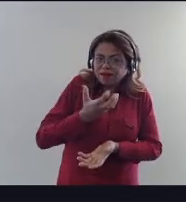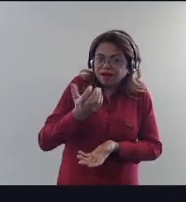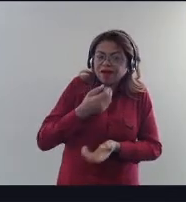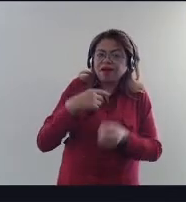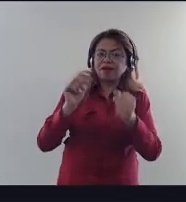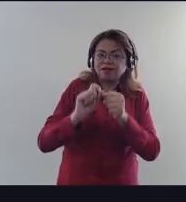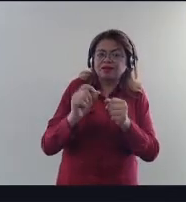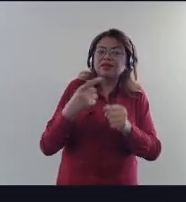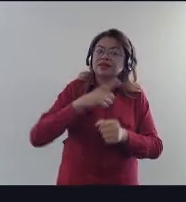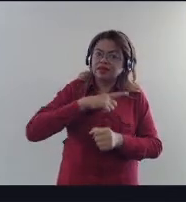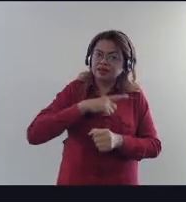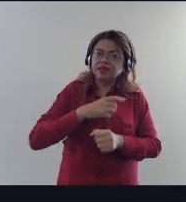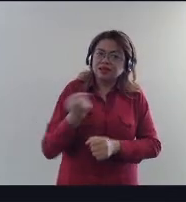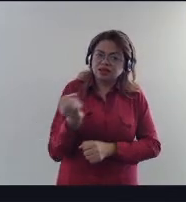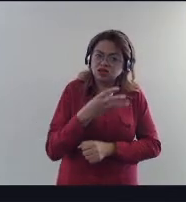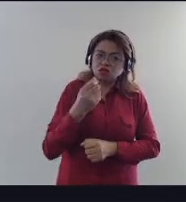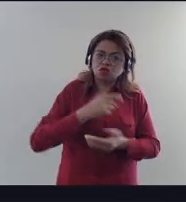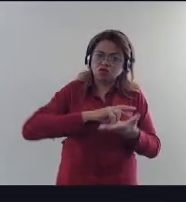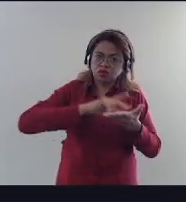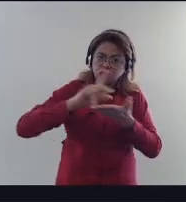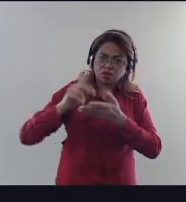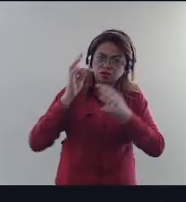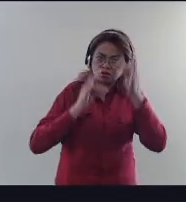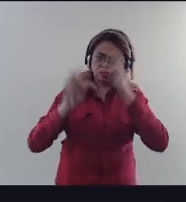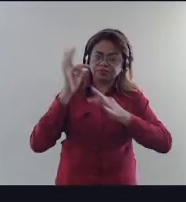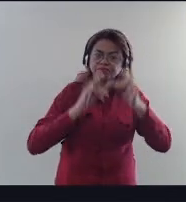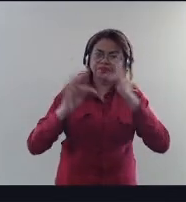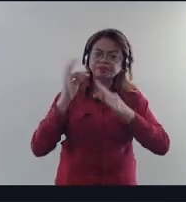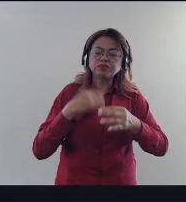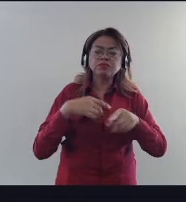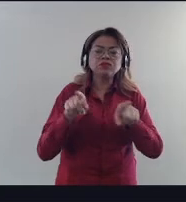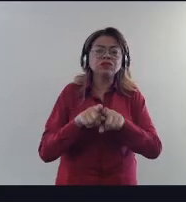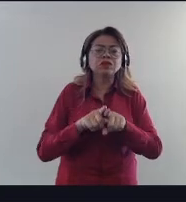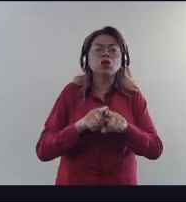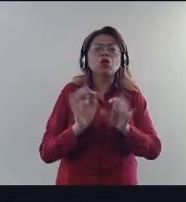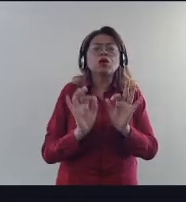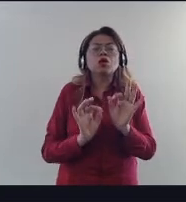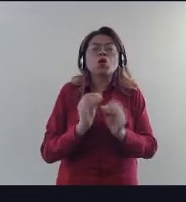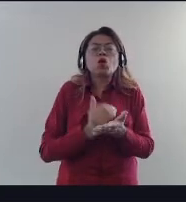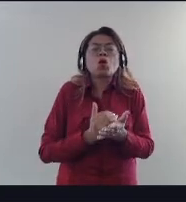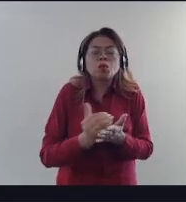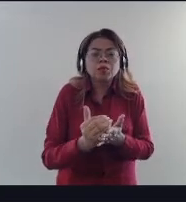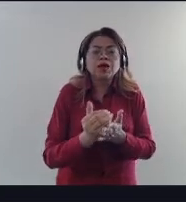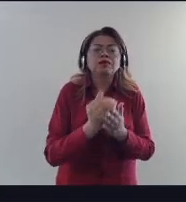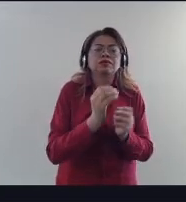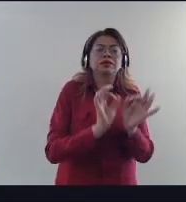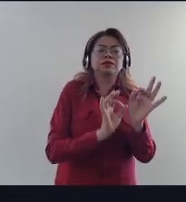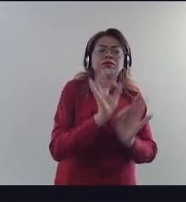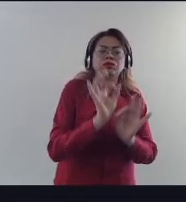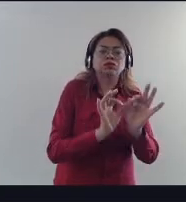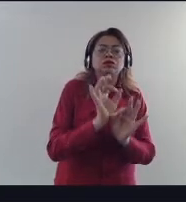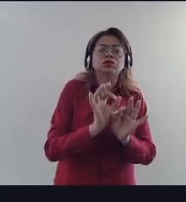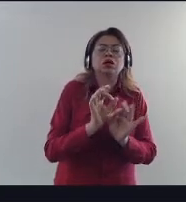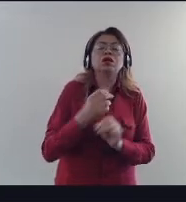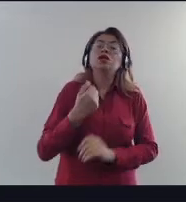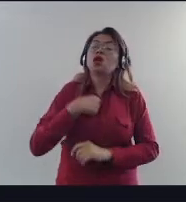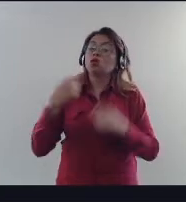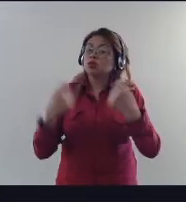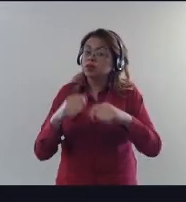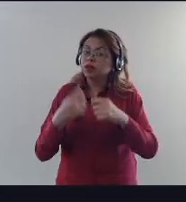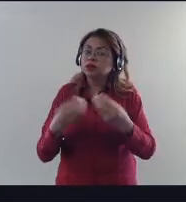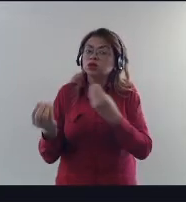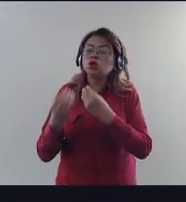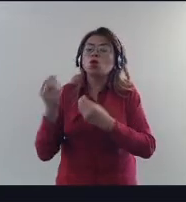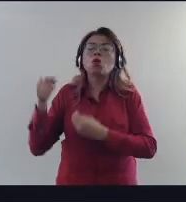essas inovações de tecnologia. Então, é muito importante eu também, como advogado, como profissional, entender em qual ponto